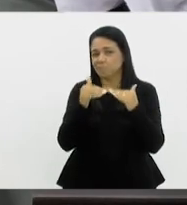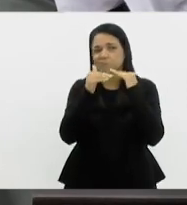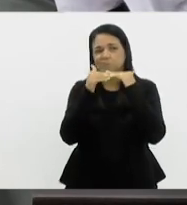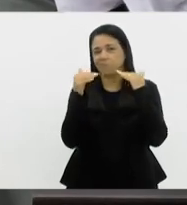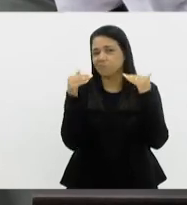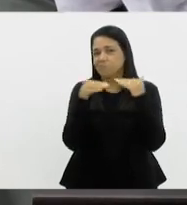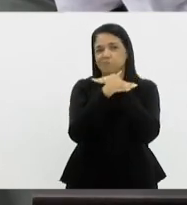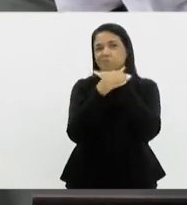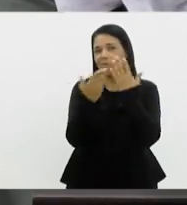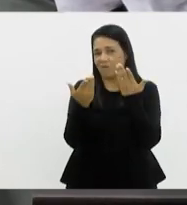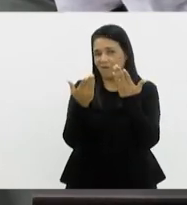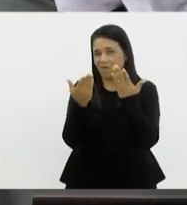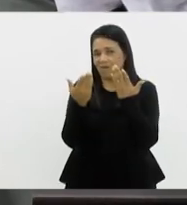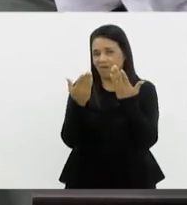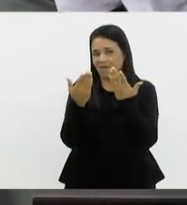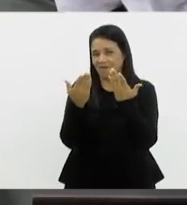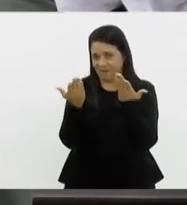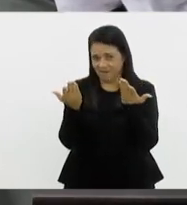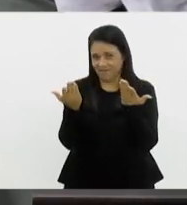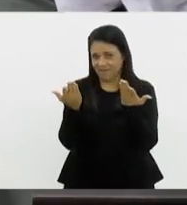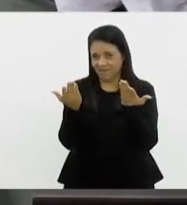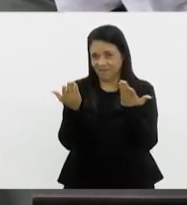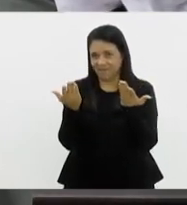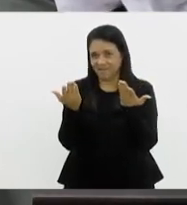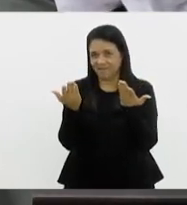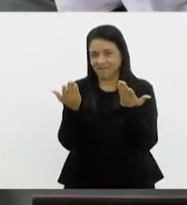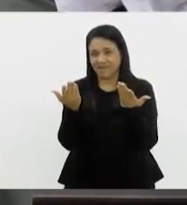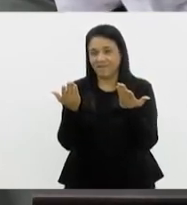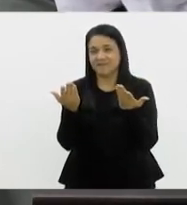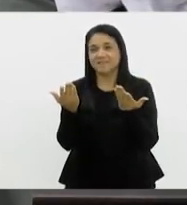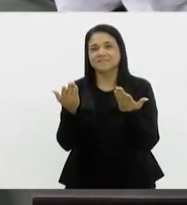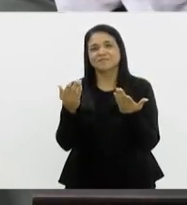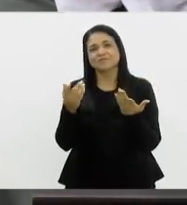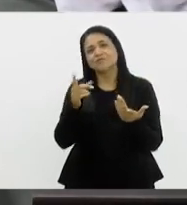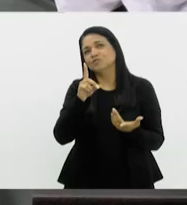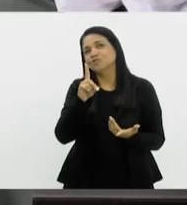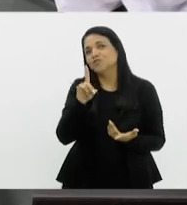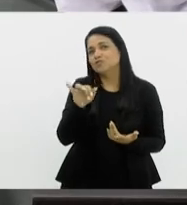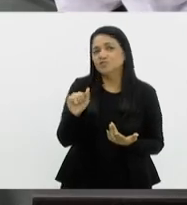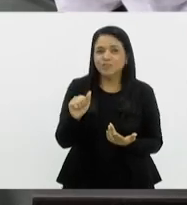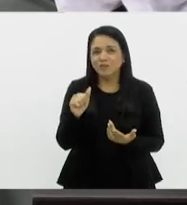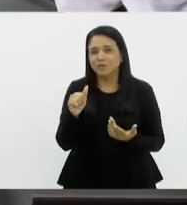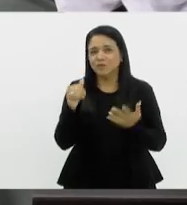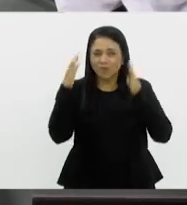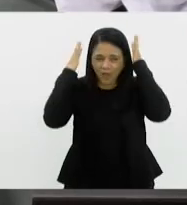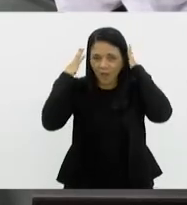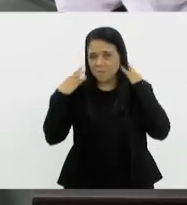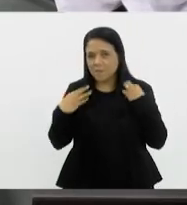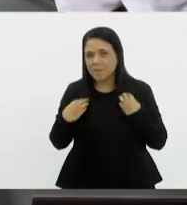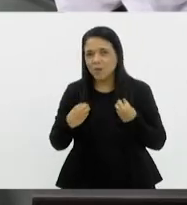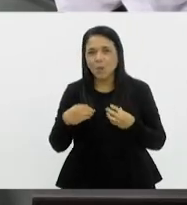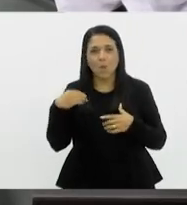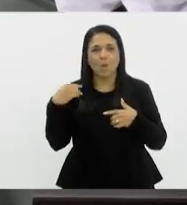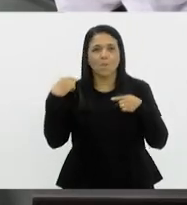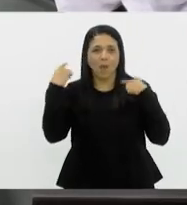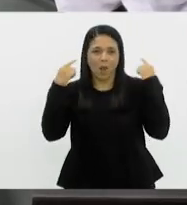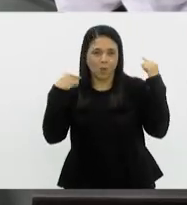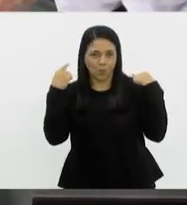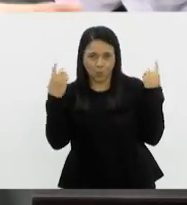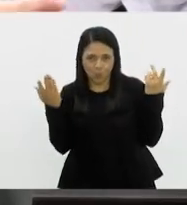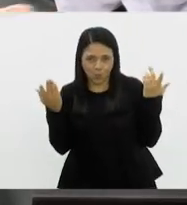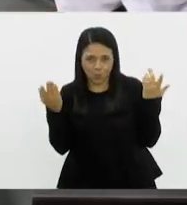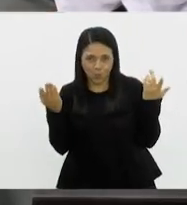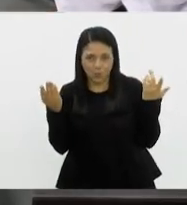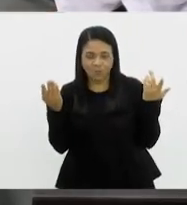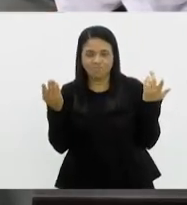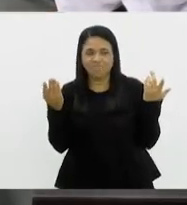Né? Porque está de dia do cabelo maluco. Sim, mas não importa que seja penteado, é fora do